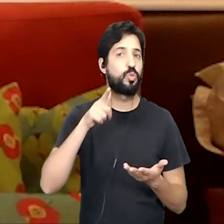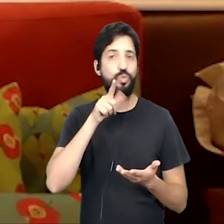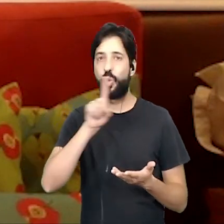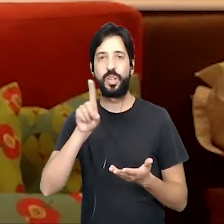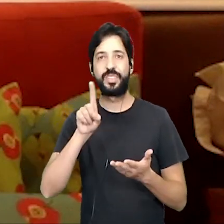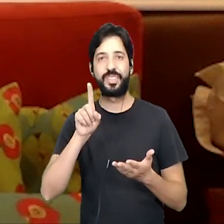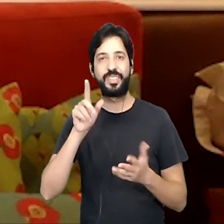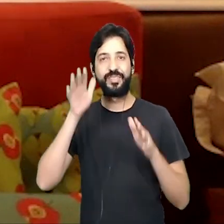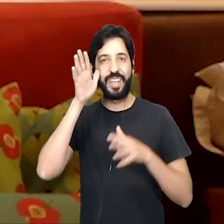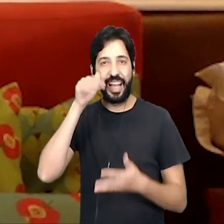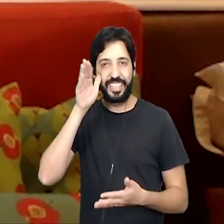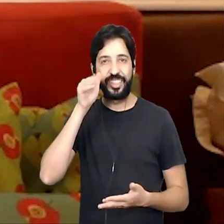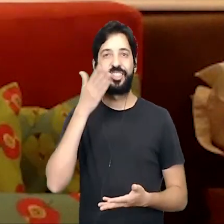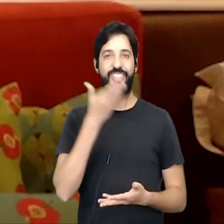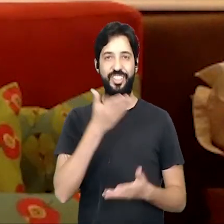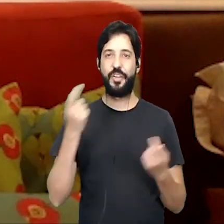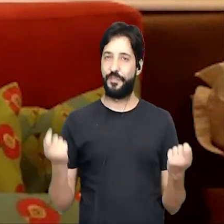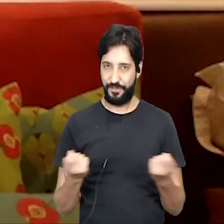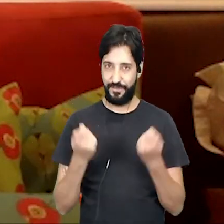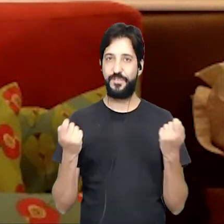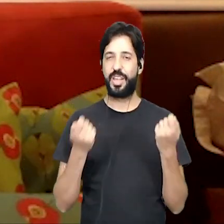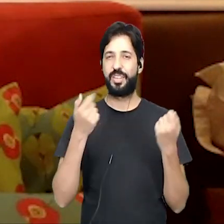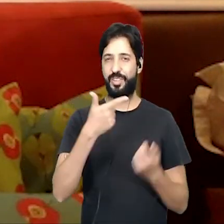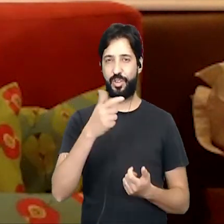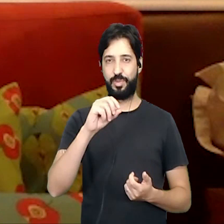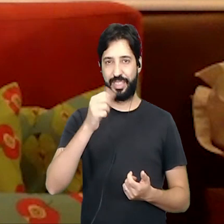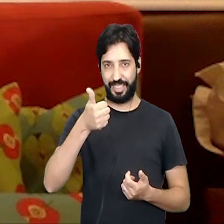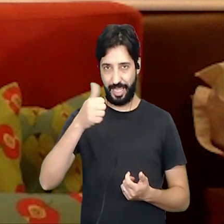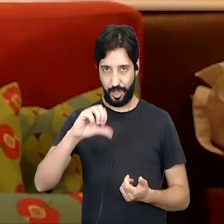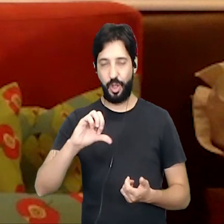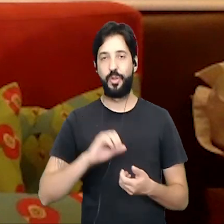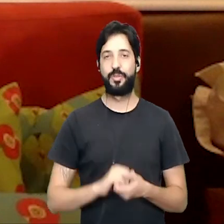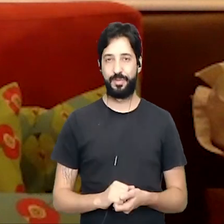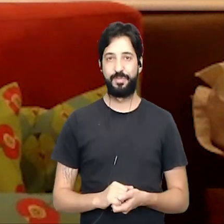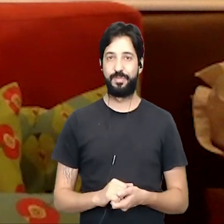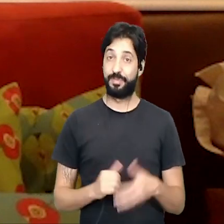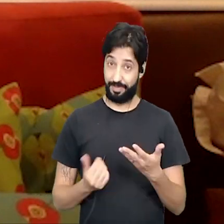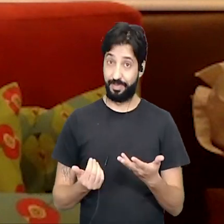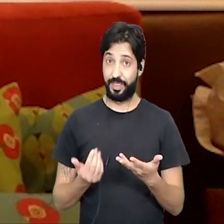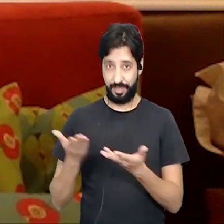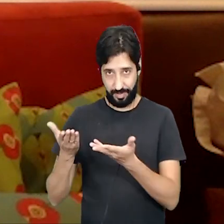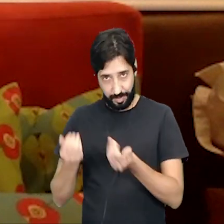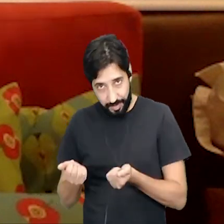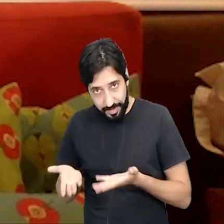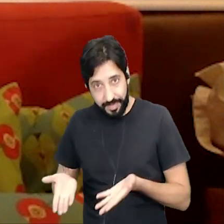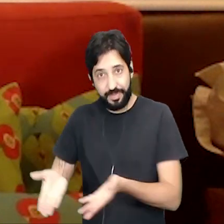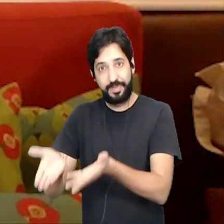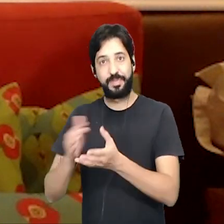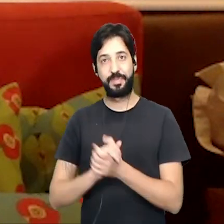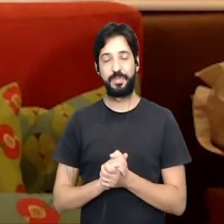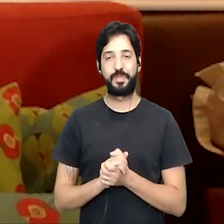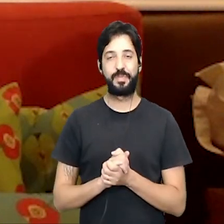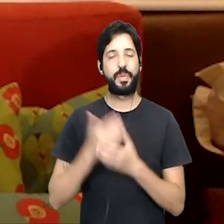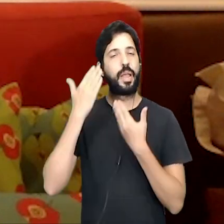que não tiveram a chance de estar no festival em 2019. Então, Andréia, passo a